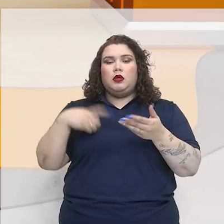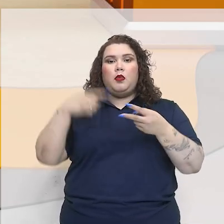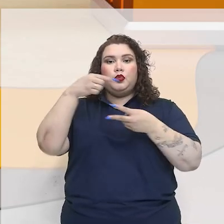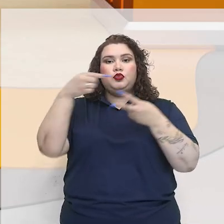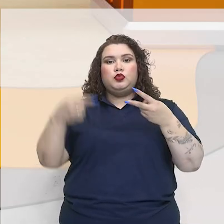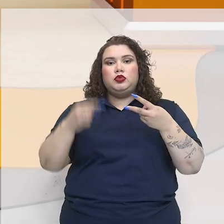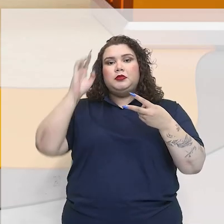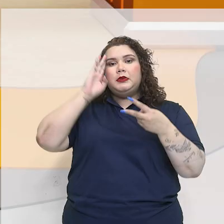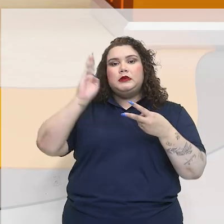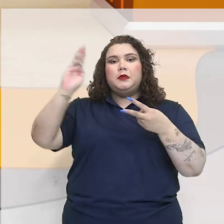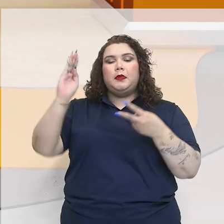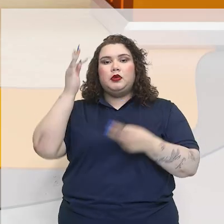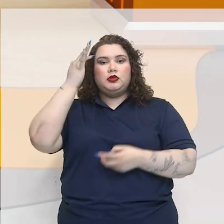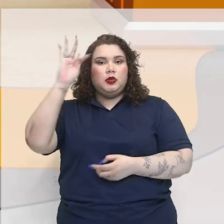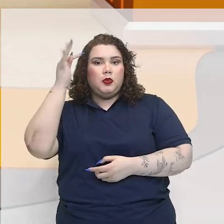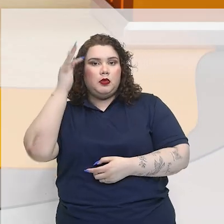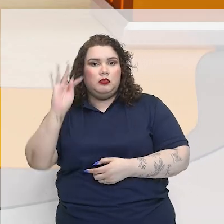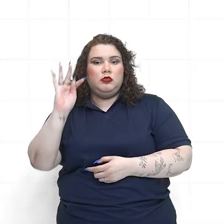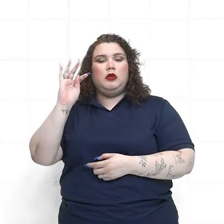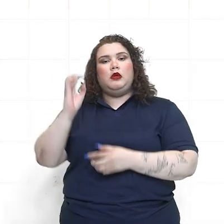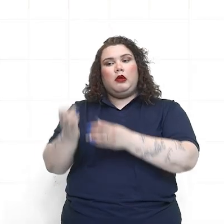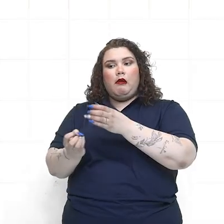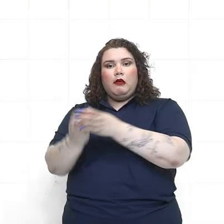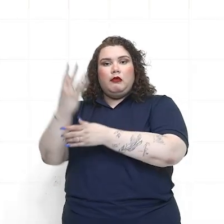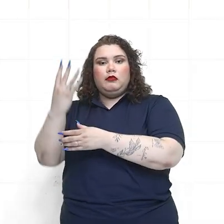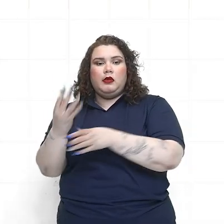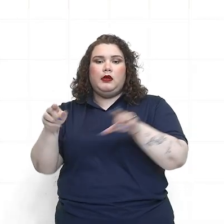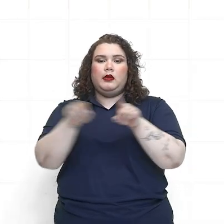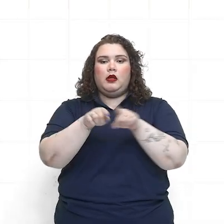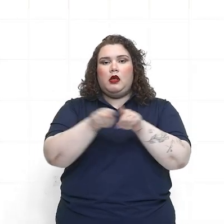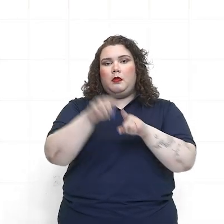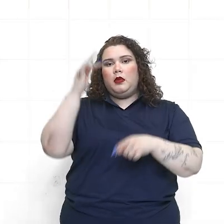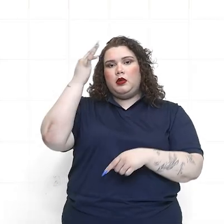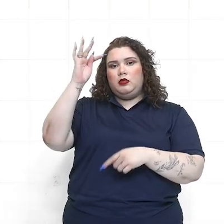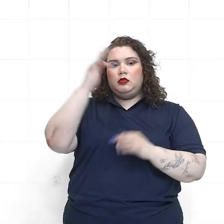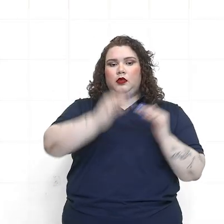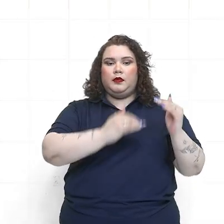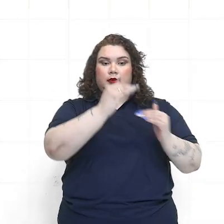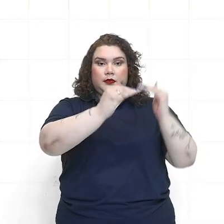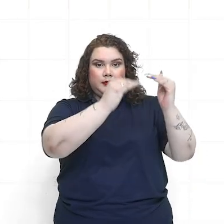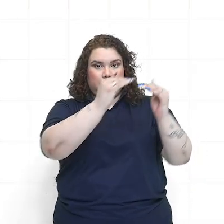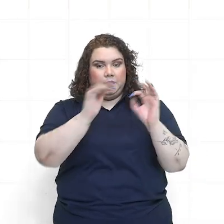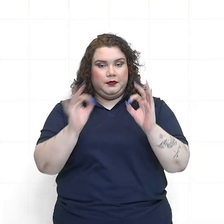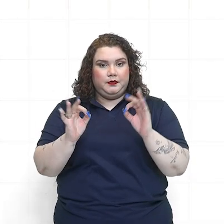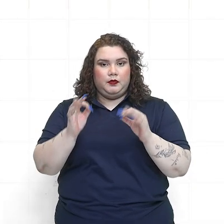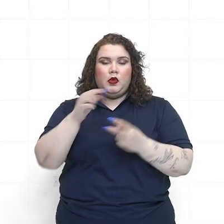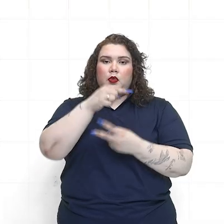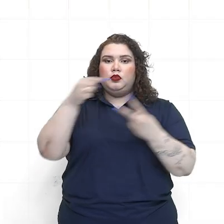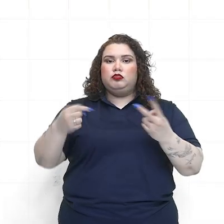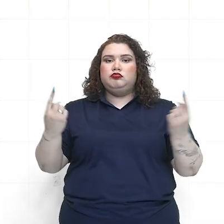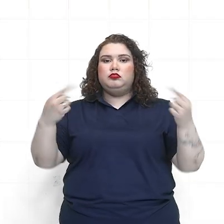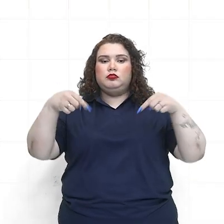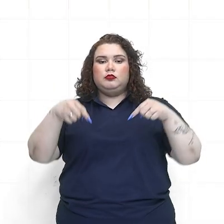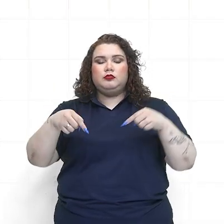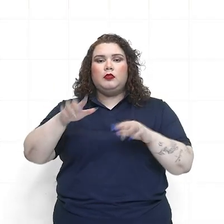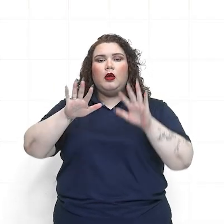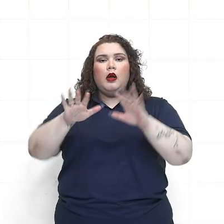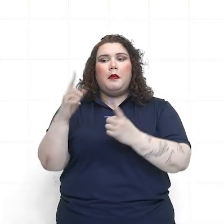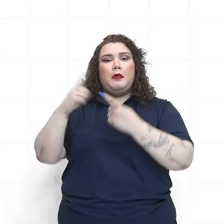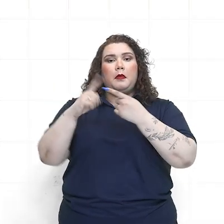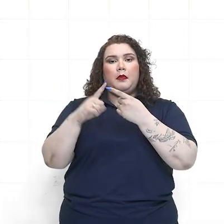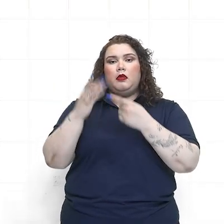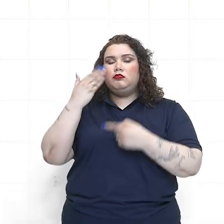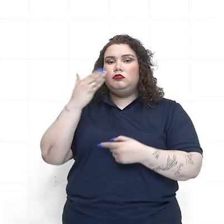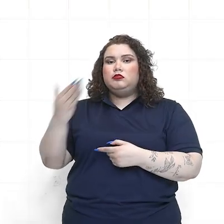teorias, não é mesmo? A teoria criacionista e a teoria evolucionista. E nós temos, então, na teoria criacionista,